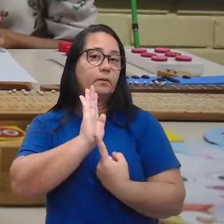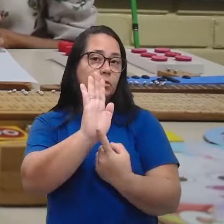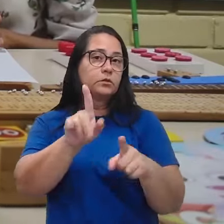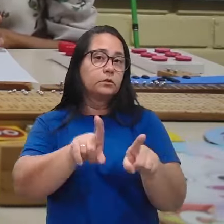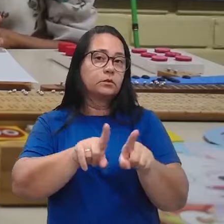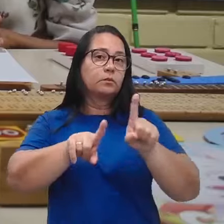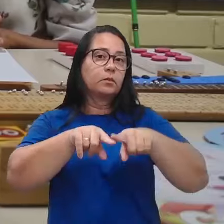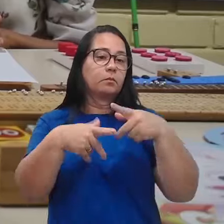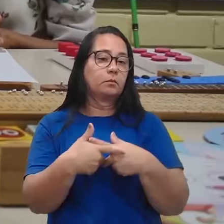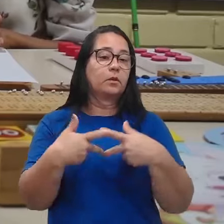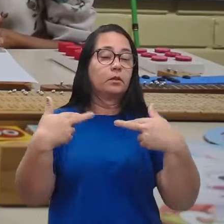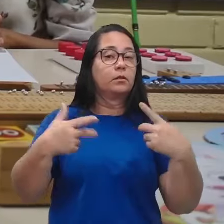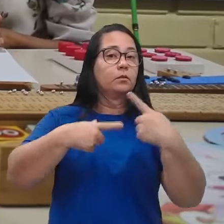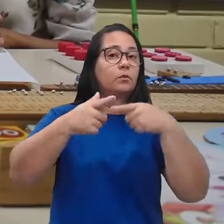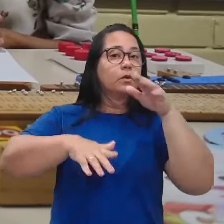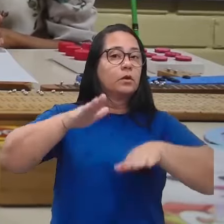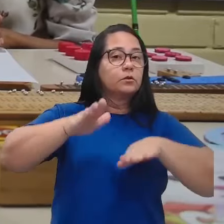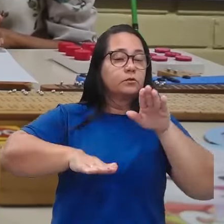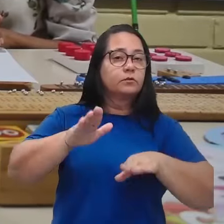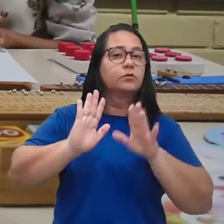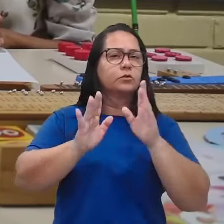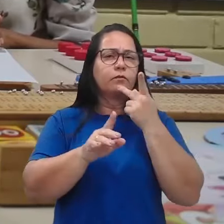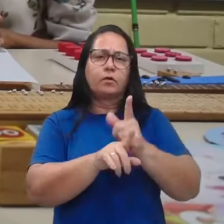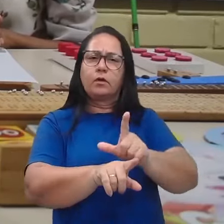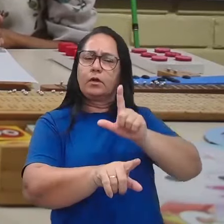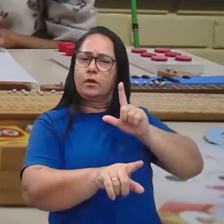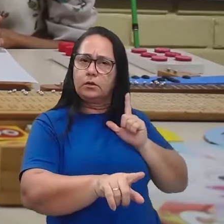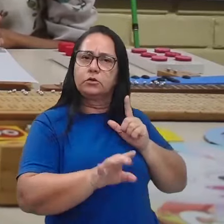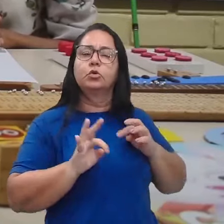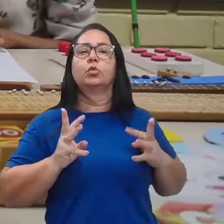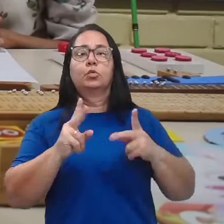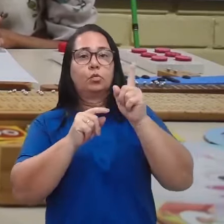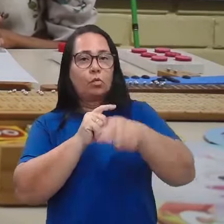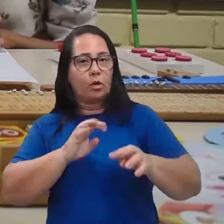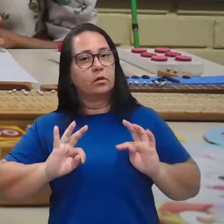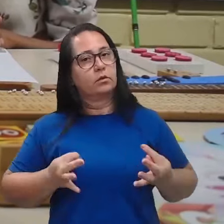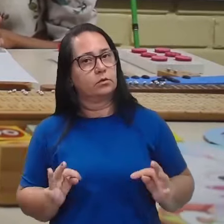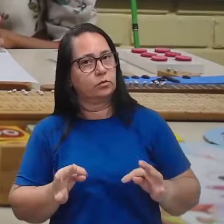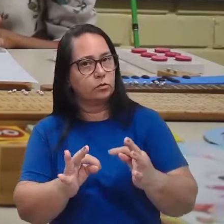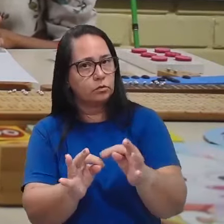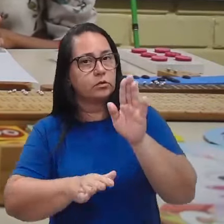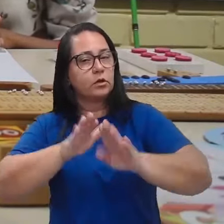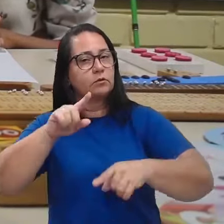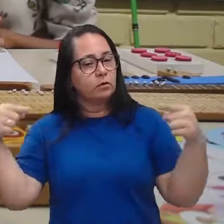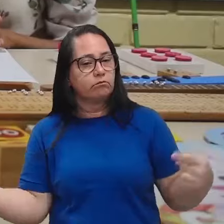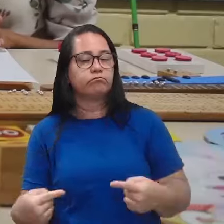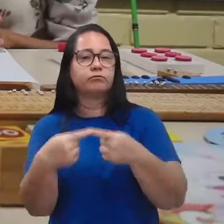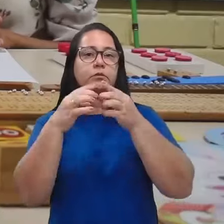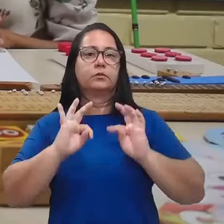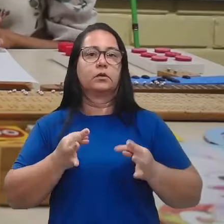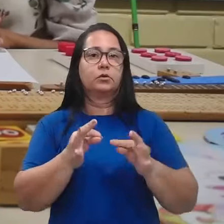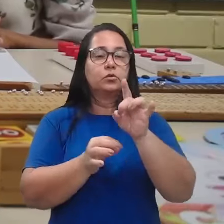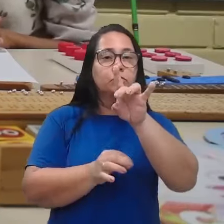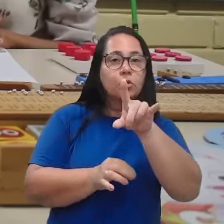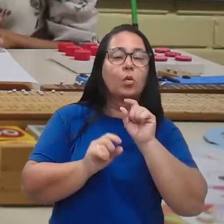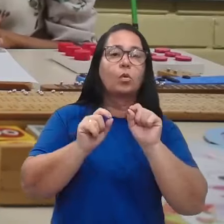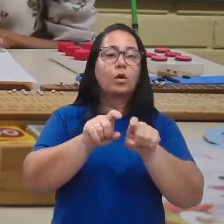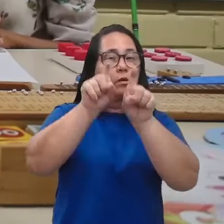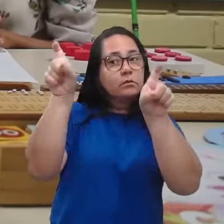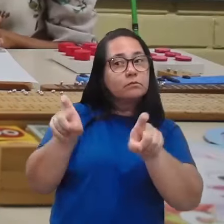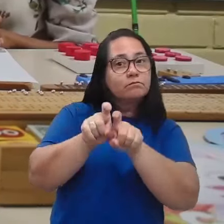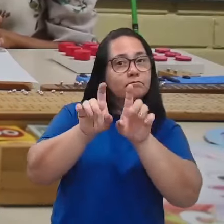material, porque, às vezes, a gente, como eu estava mencionando, isso tudo é tecnologia. E, às vezes, a gente associa a tecnologia só a equipamentos eletrônicos, né?